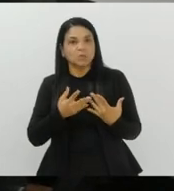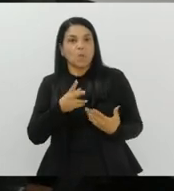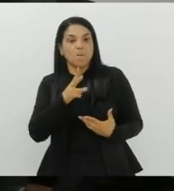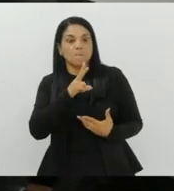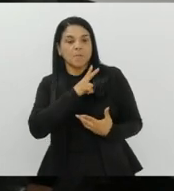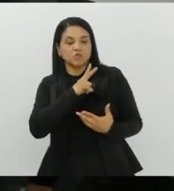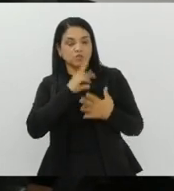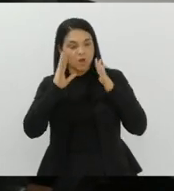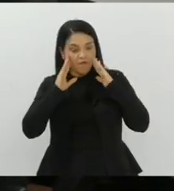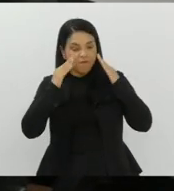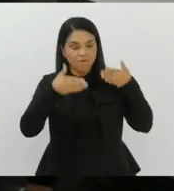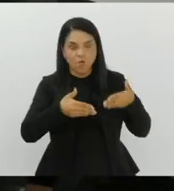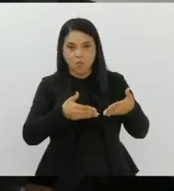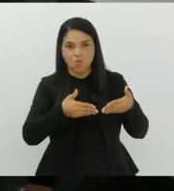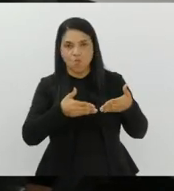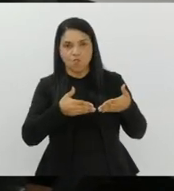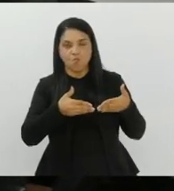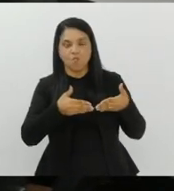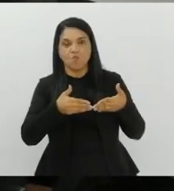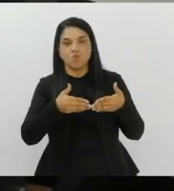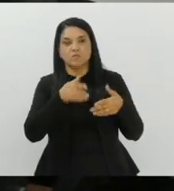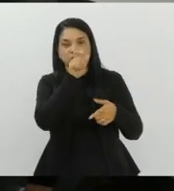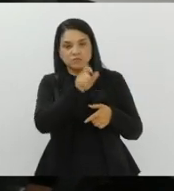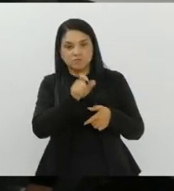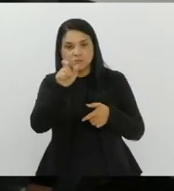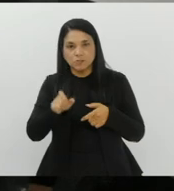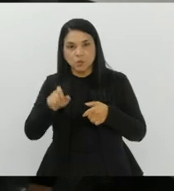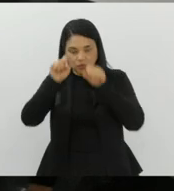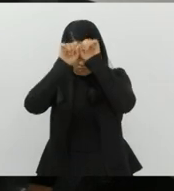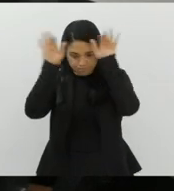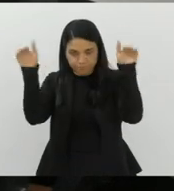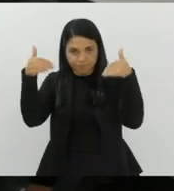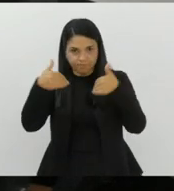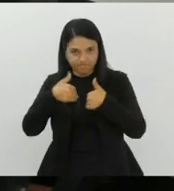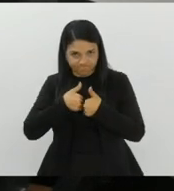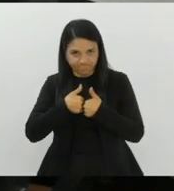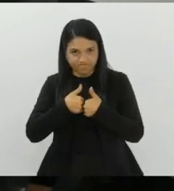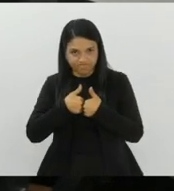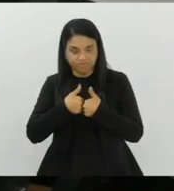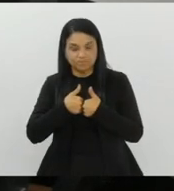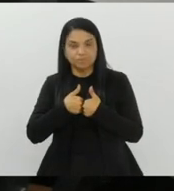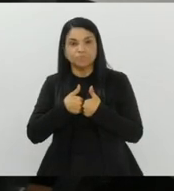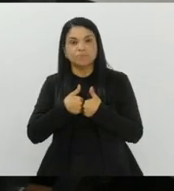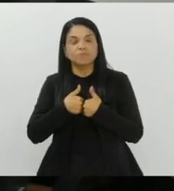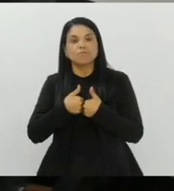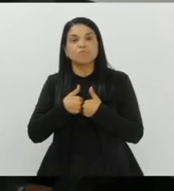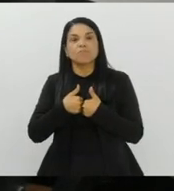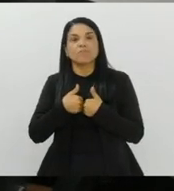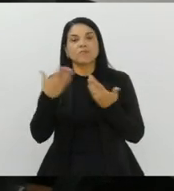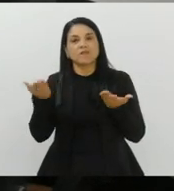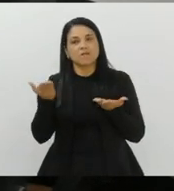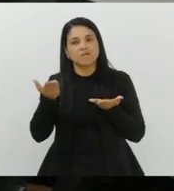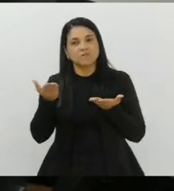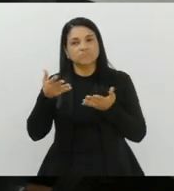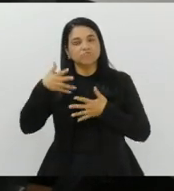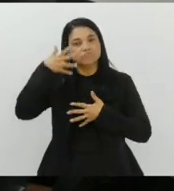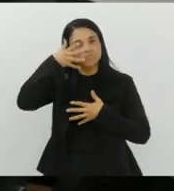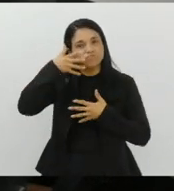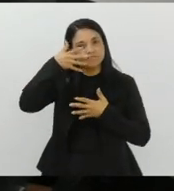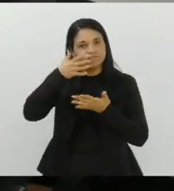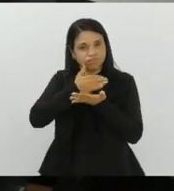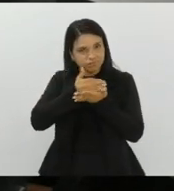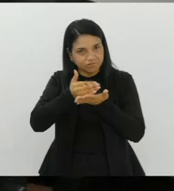para a questão das pessoas com transtorno do espectro autista. Mas eu começo essa brevíssima